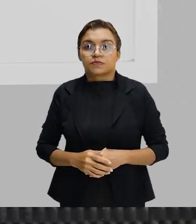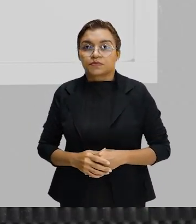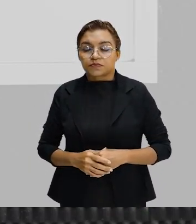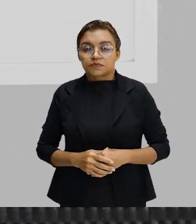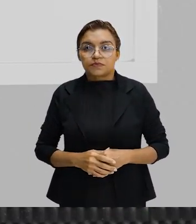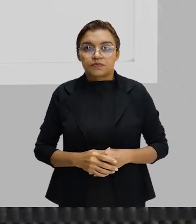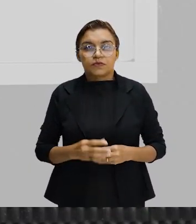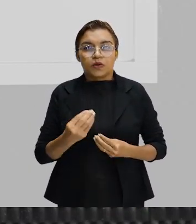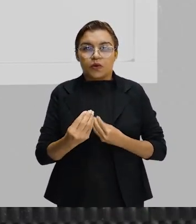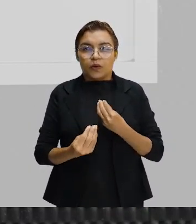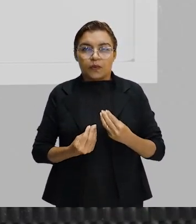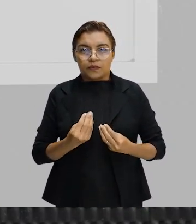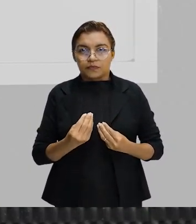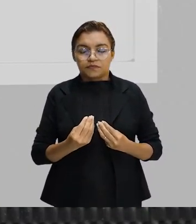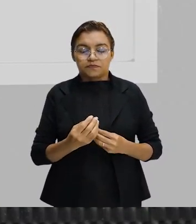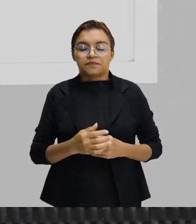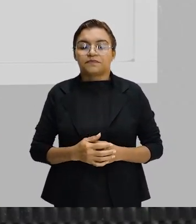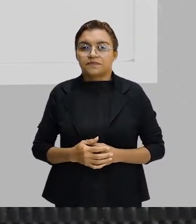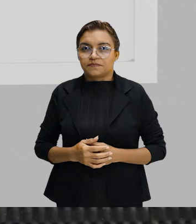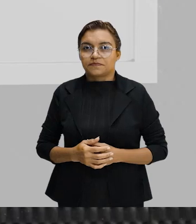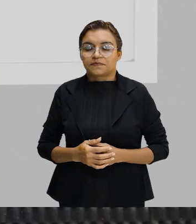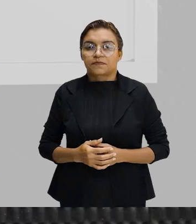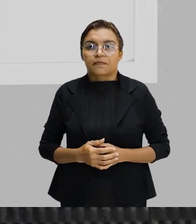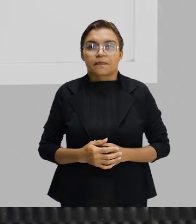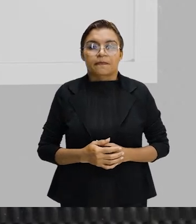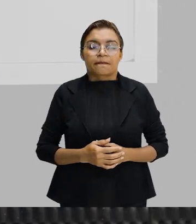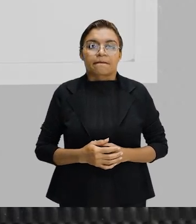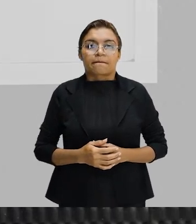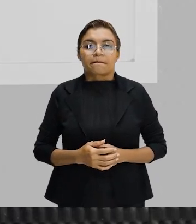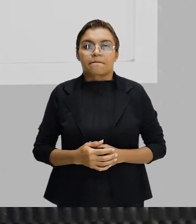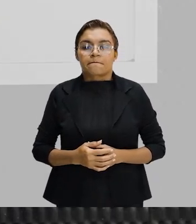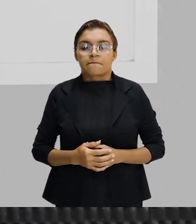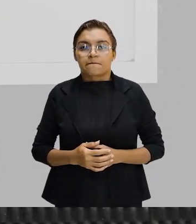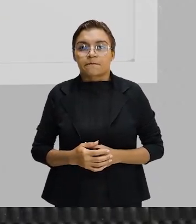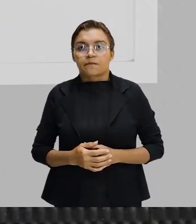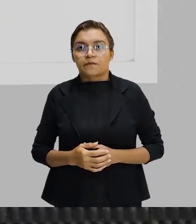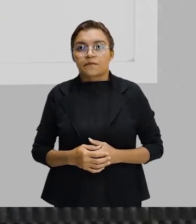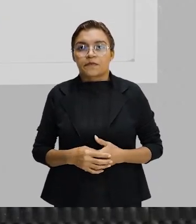a condição de equilíbrio dele. Tá ok? Gente, um